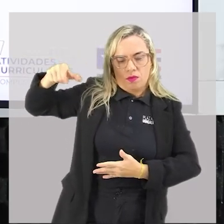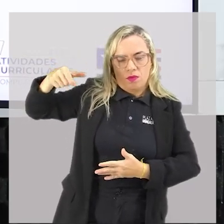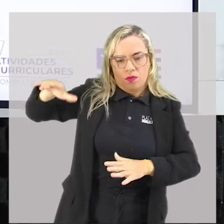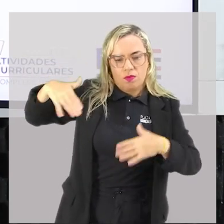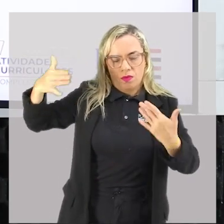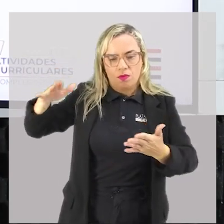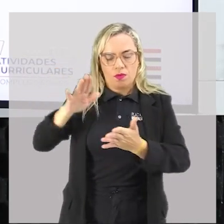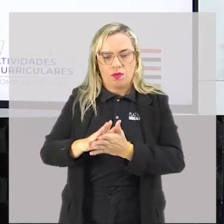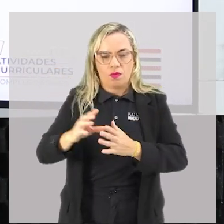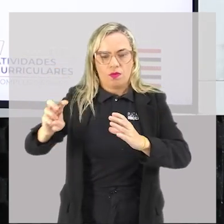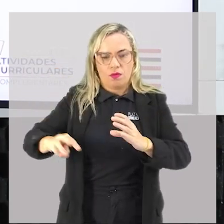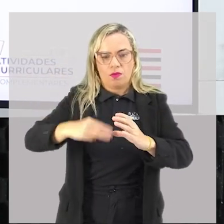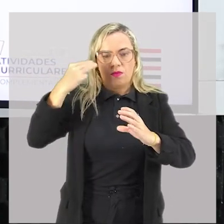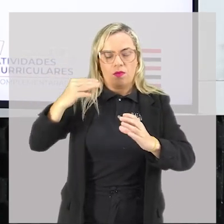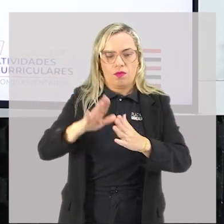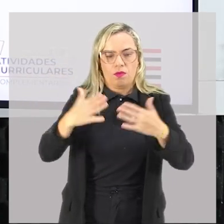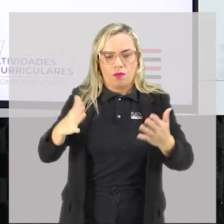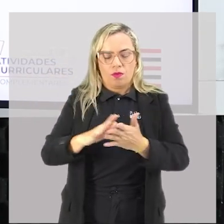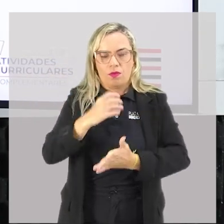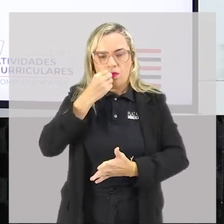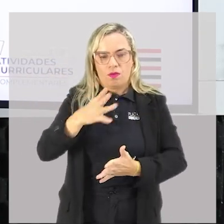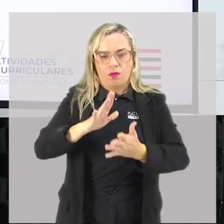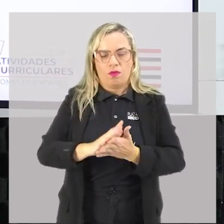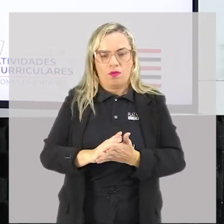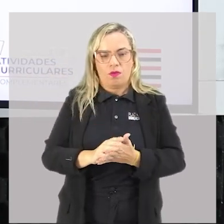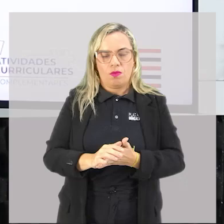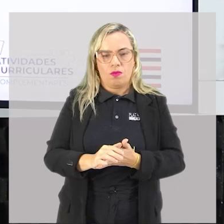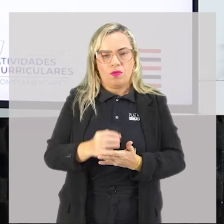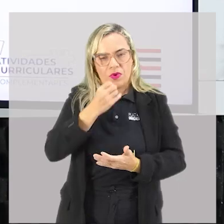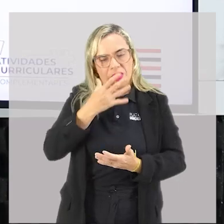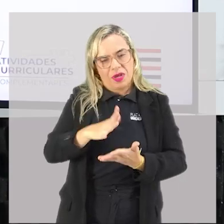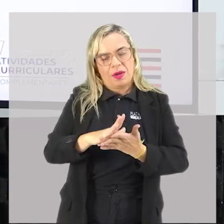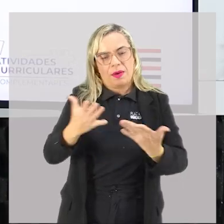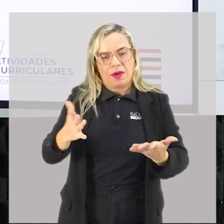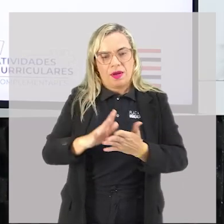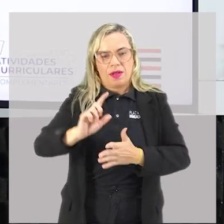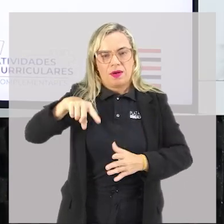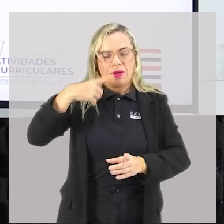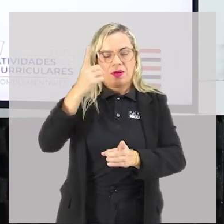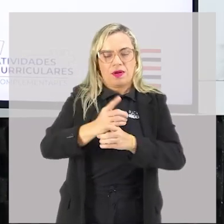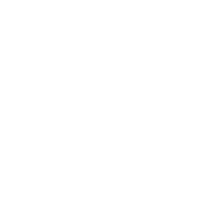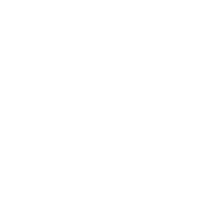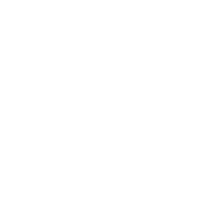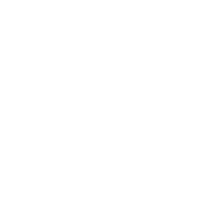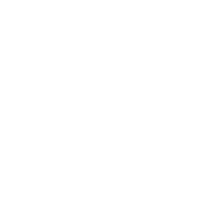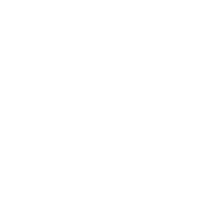ativa para você receber as notificações. Bom, fiquem bem, até a próxima e bye bye.